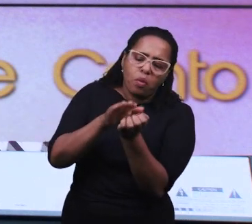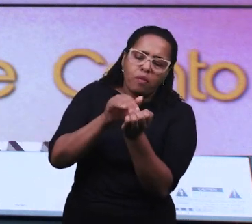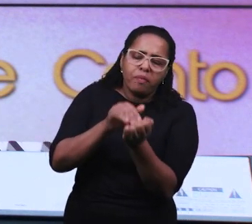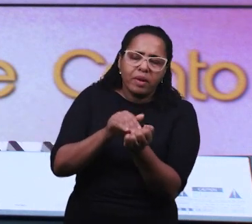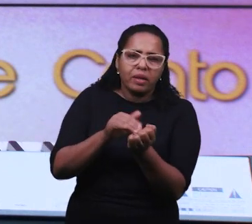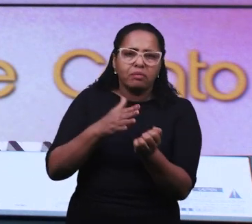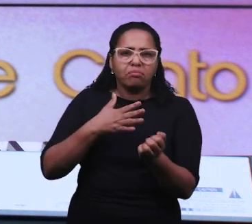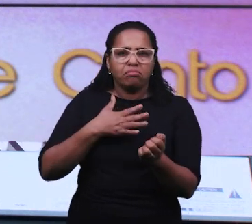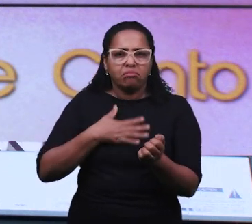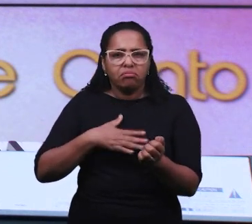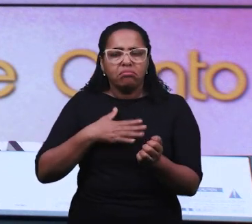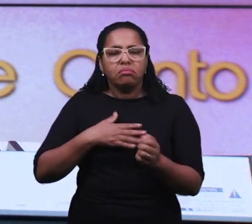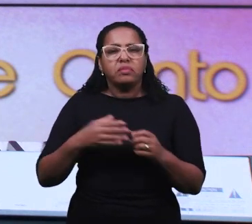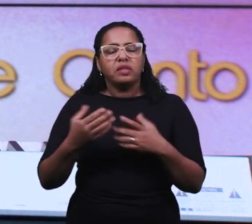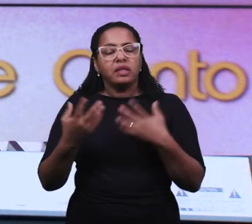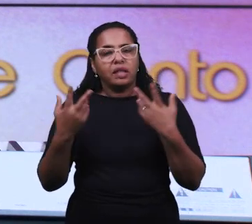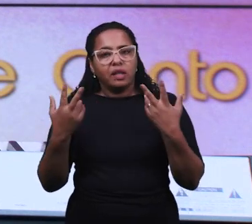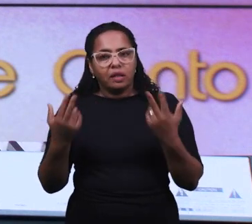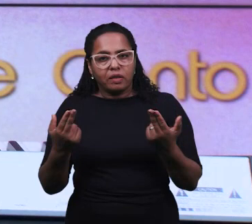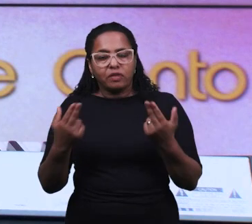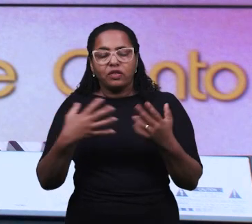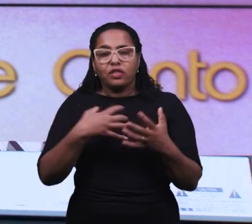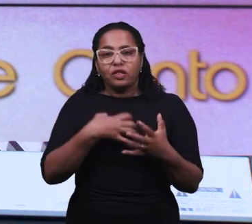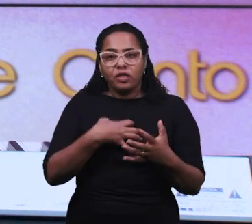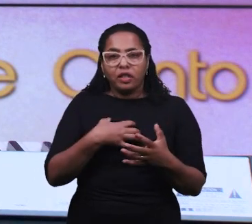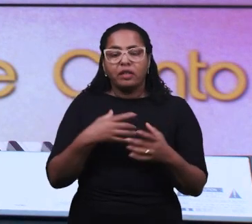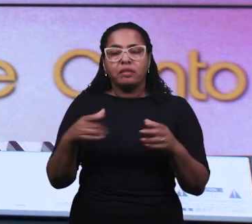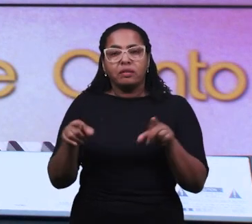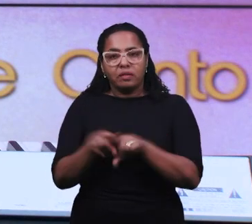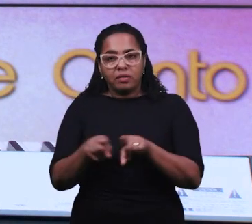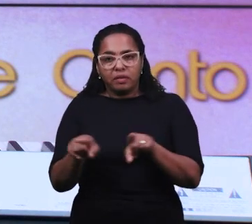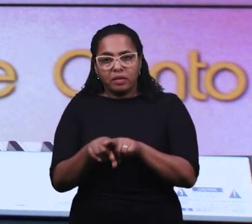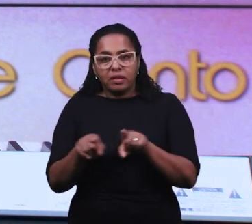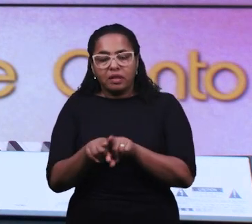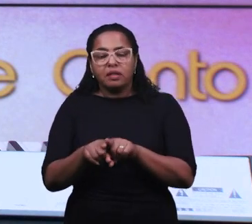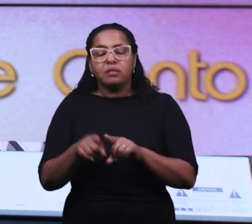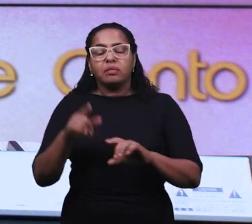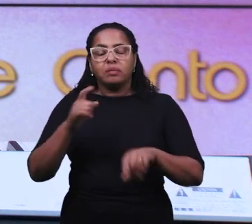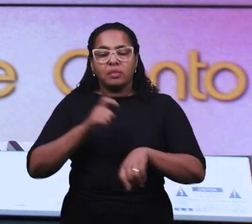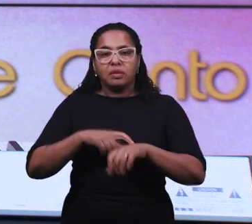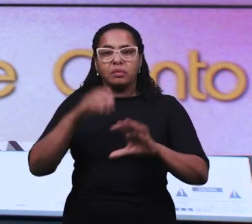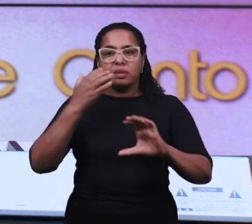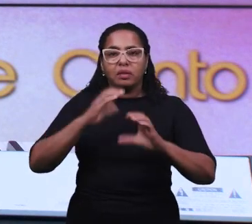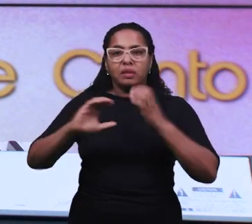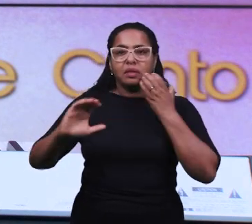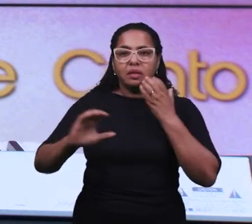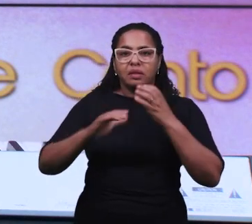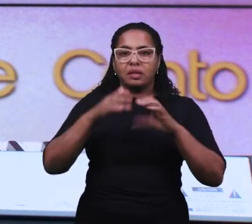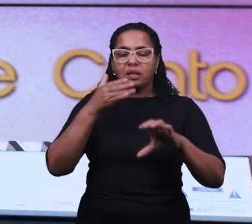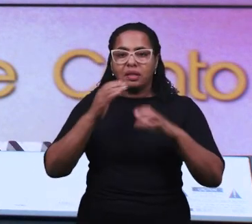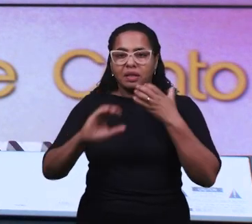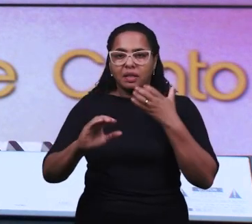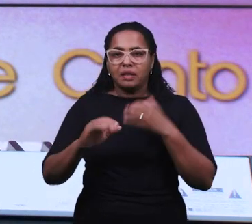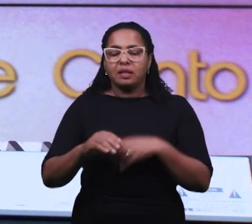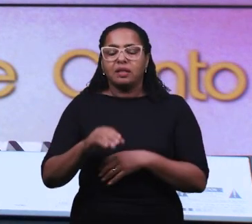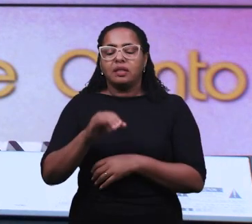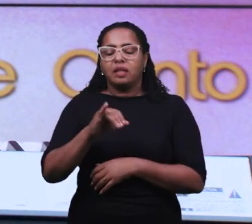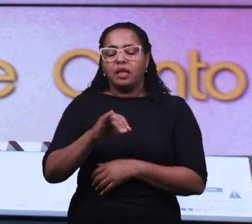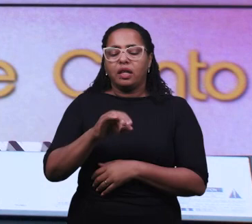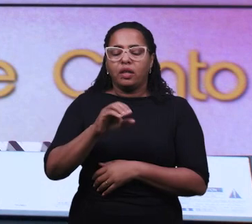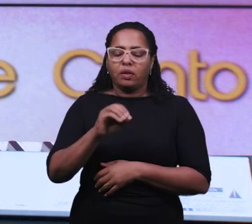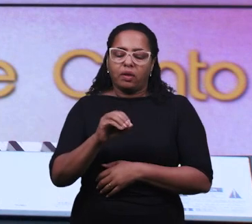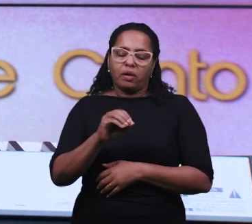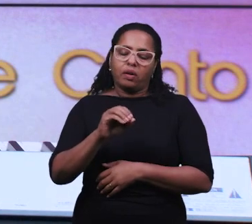sutil. Exatamente da mesma maneira, também será sutil enquanto cantamos. Não precisa de